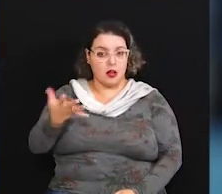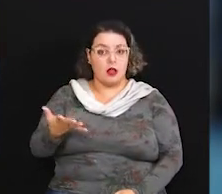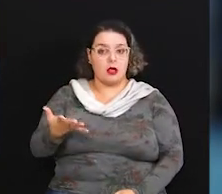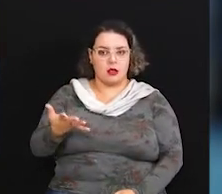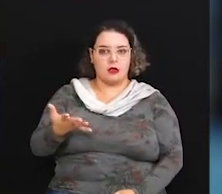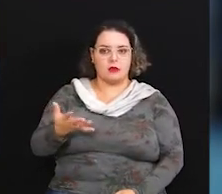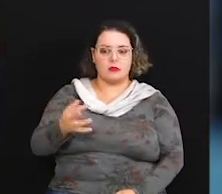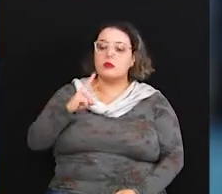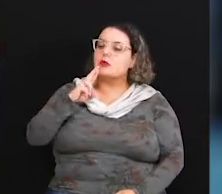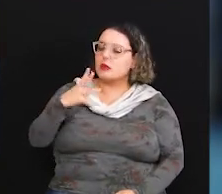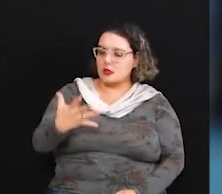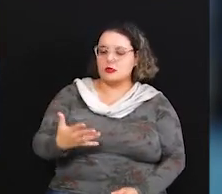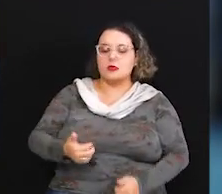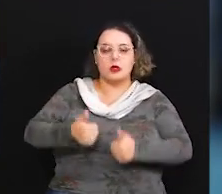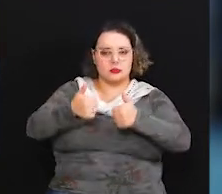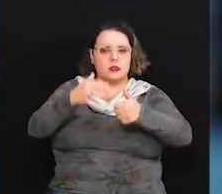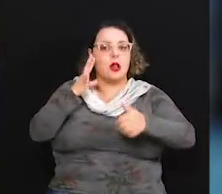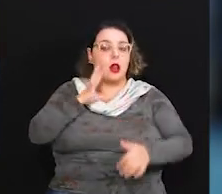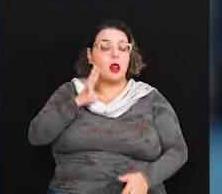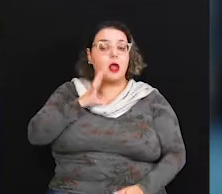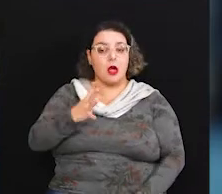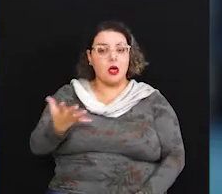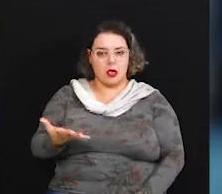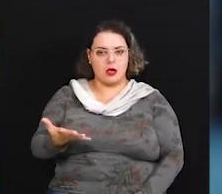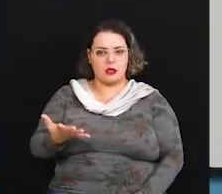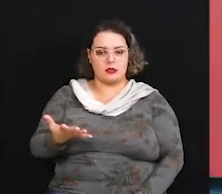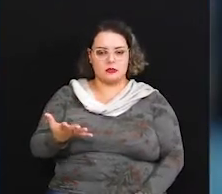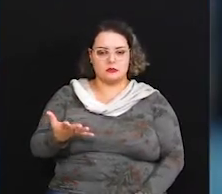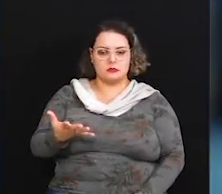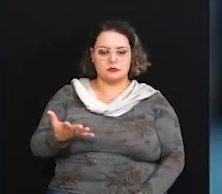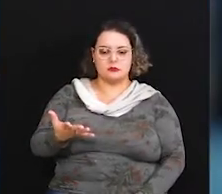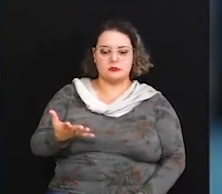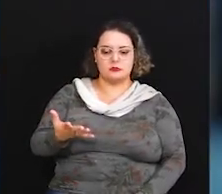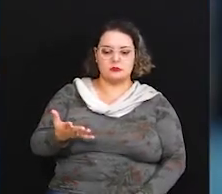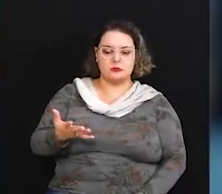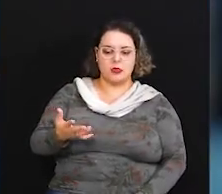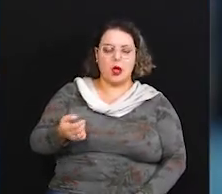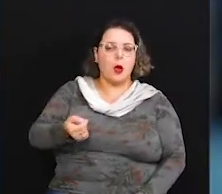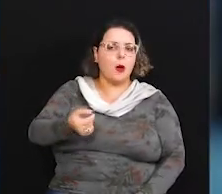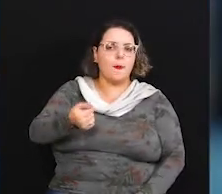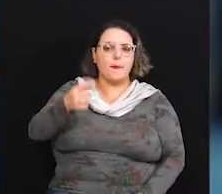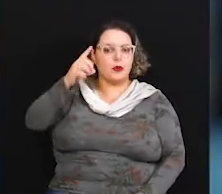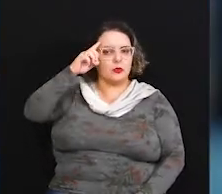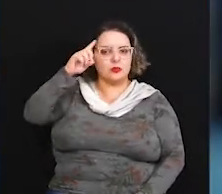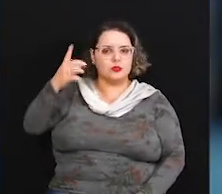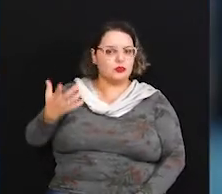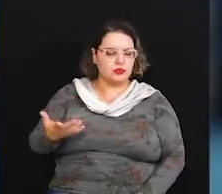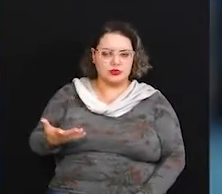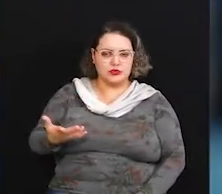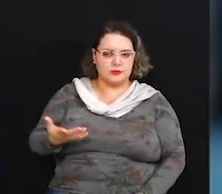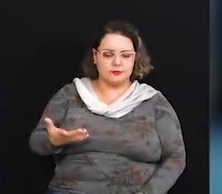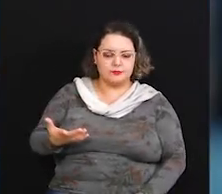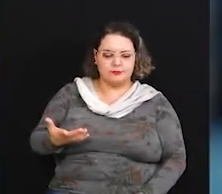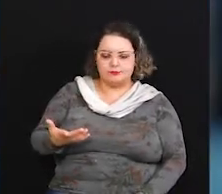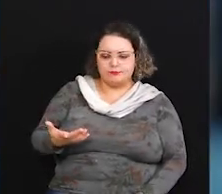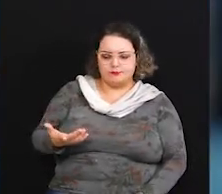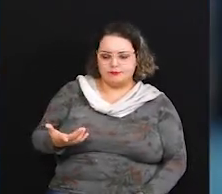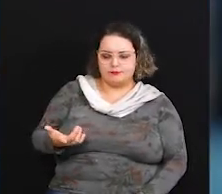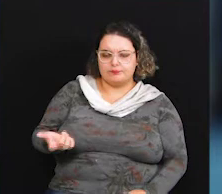bacana, que dê muitos resultados. Porque você vê que em questão de muitos poucos dias, às vezes,